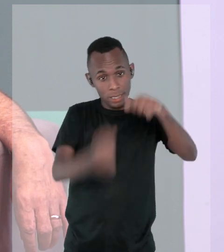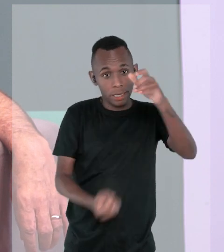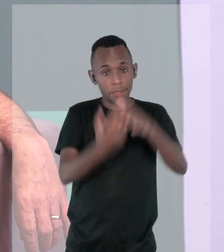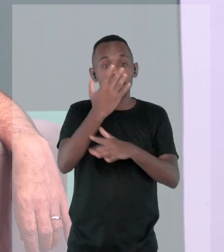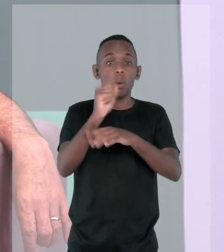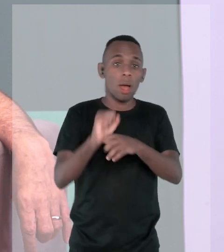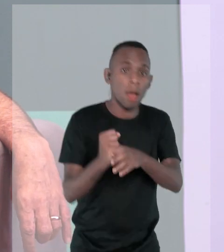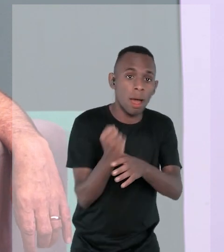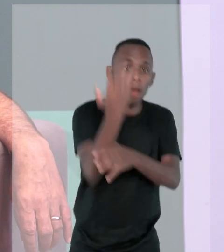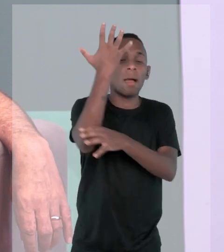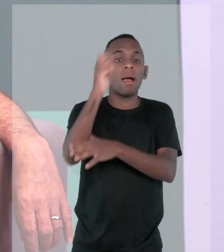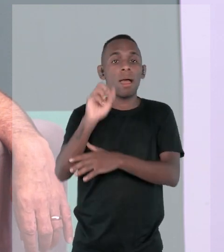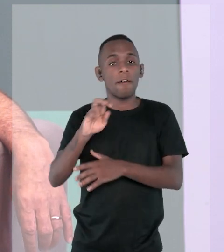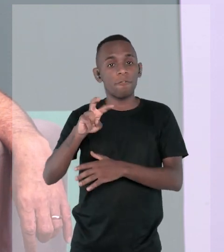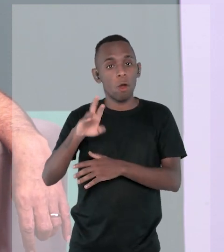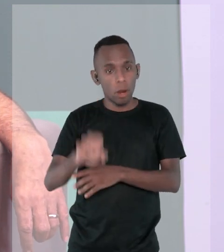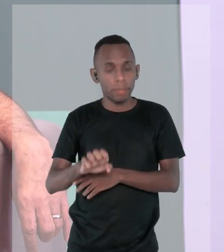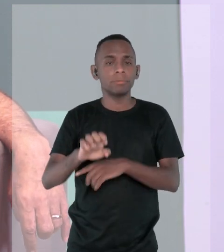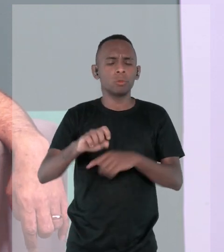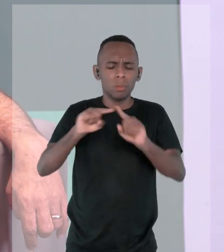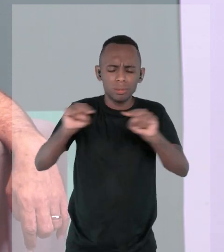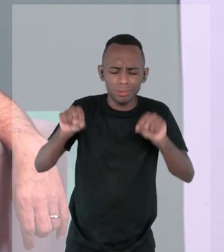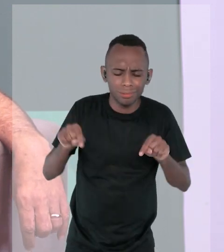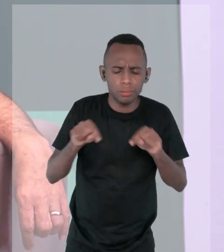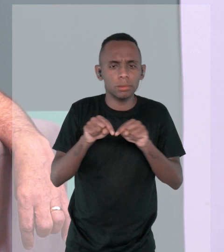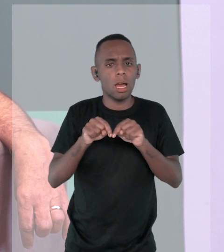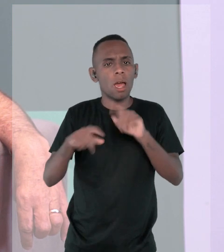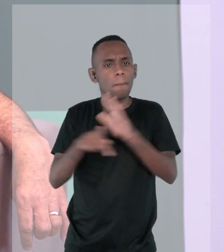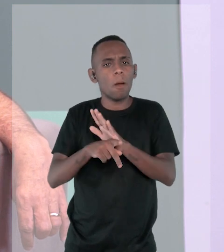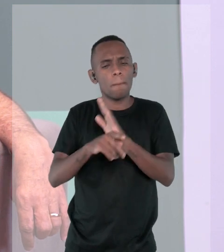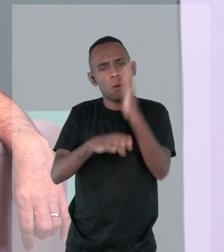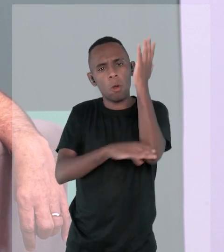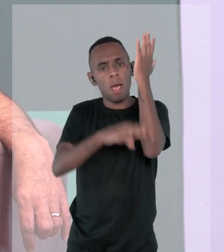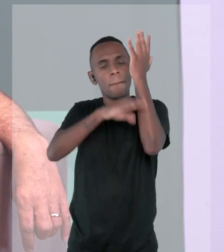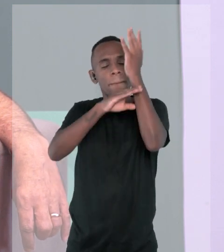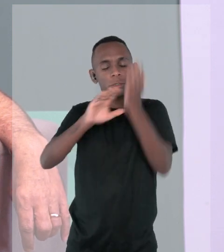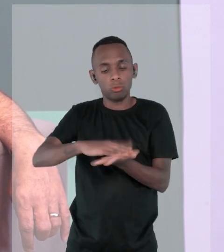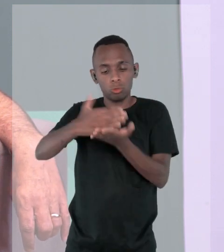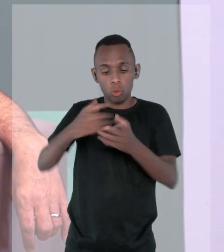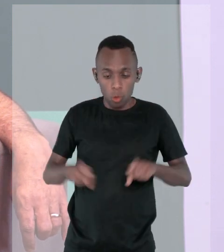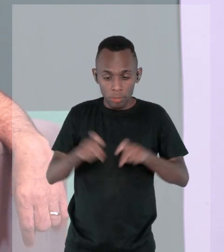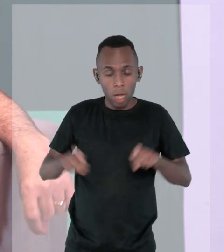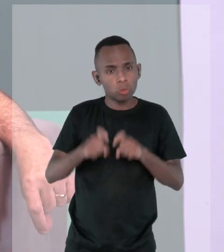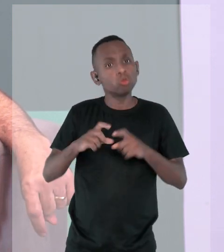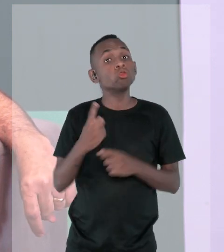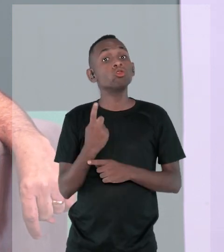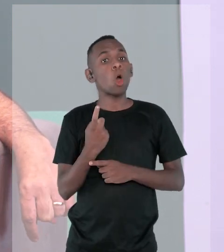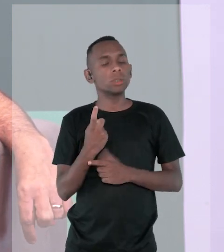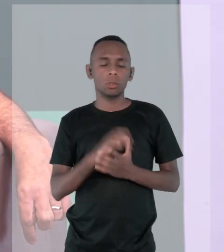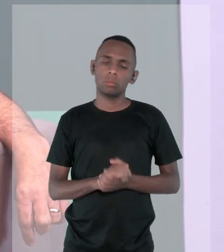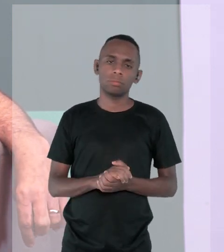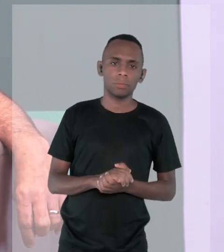árvore numa salinha de apartamento com um computador sozinho. E